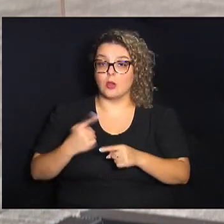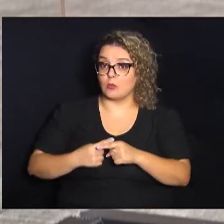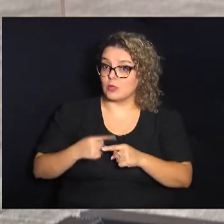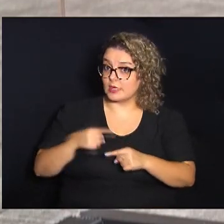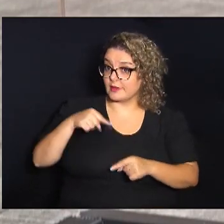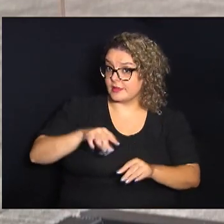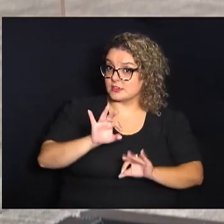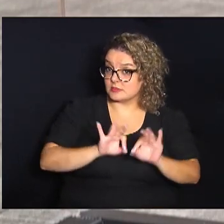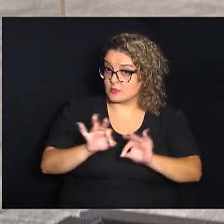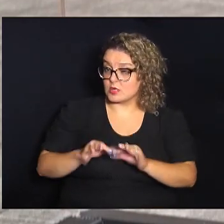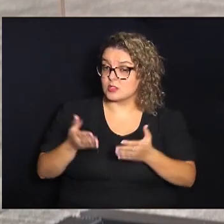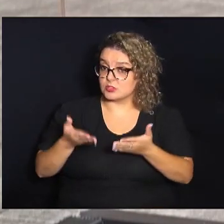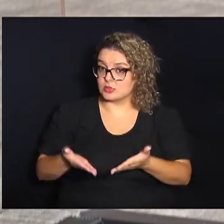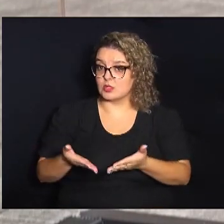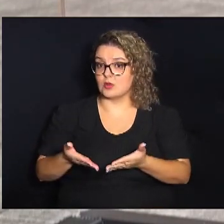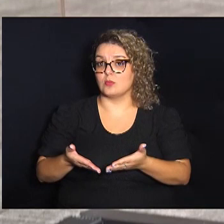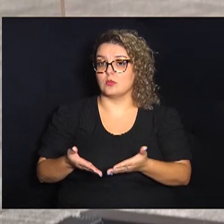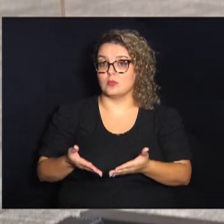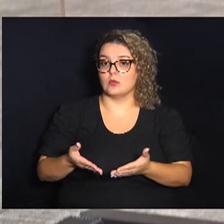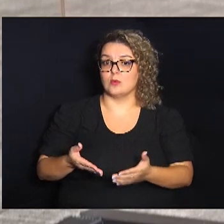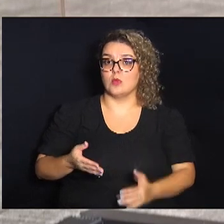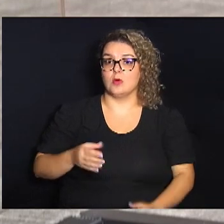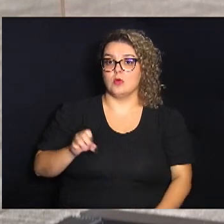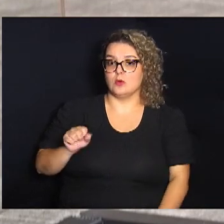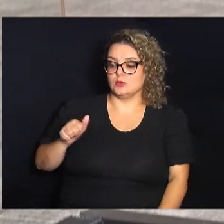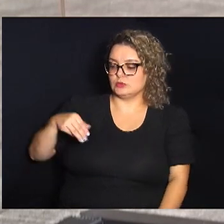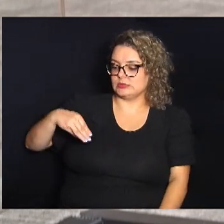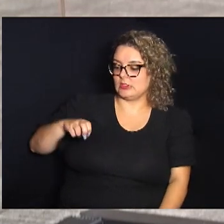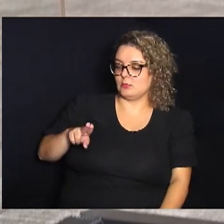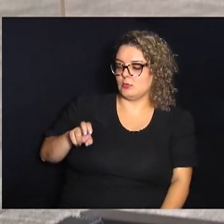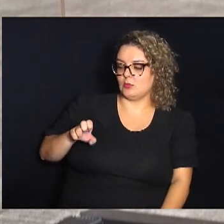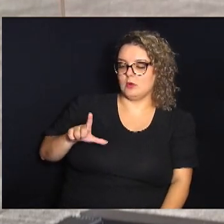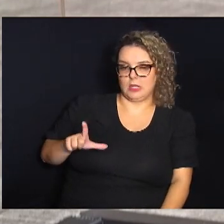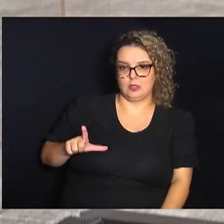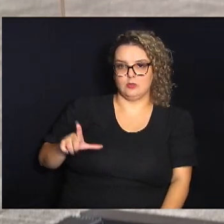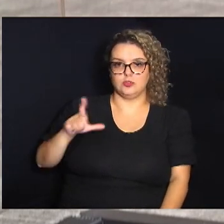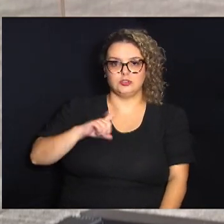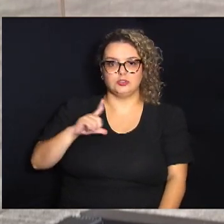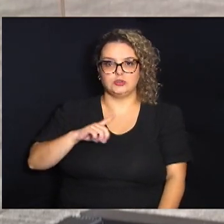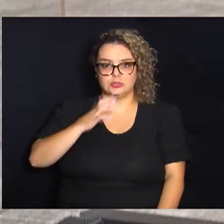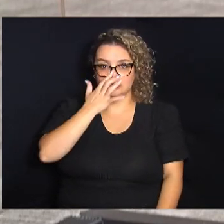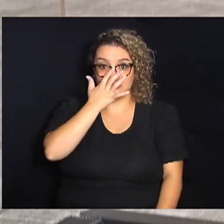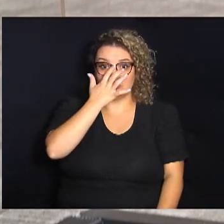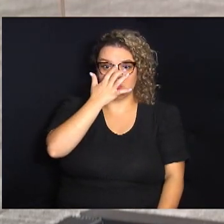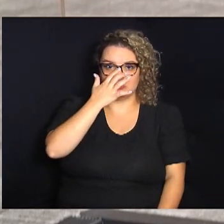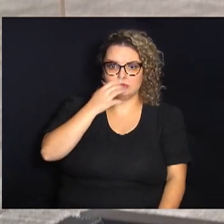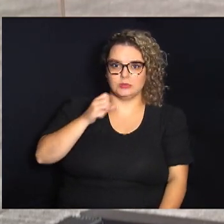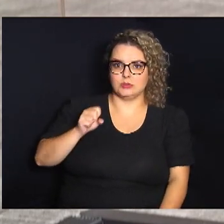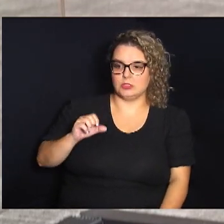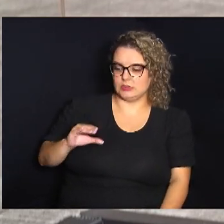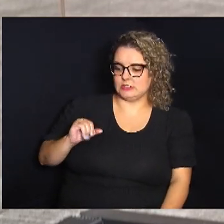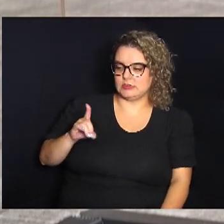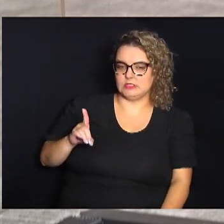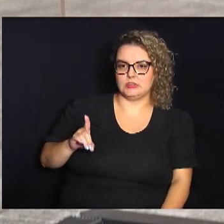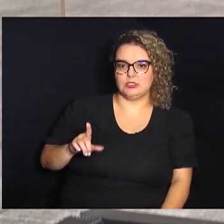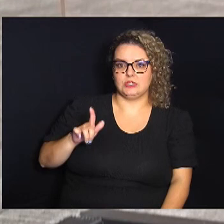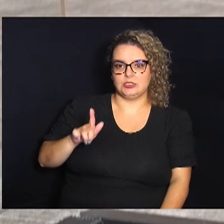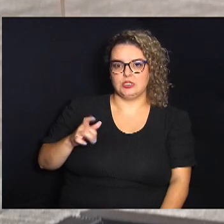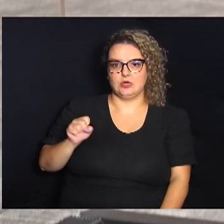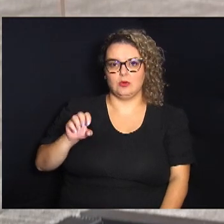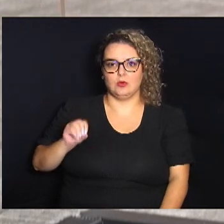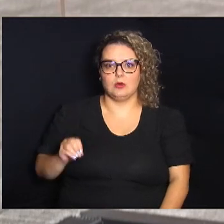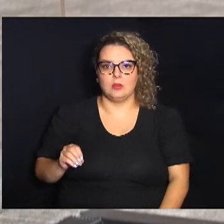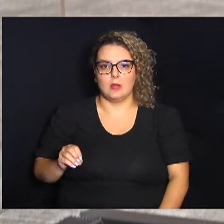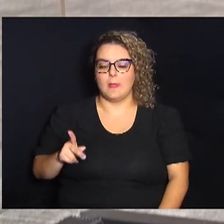projeto, o Samuel, ele tinha o CID G80, paralisia